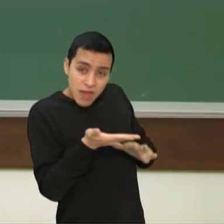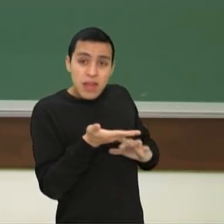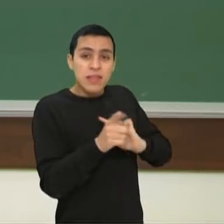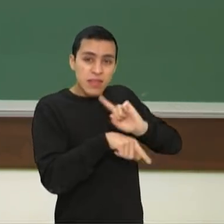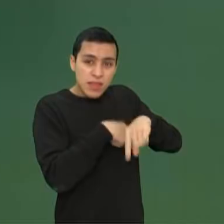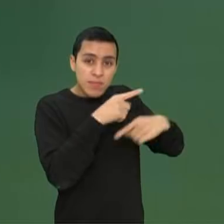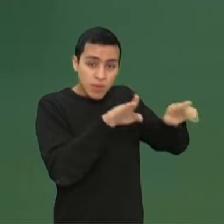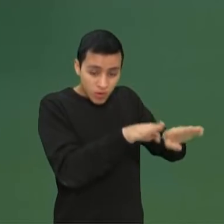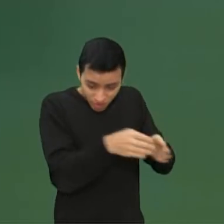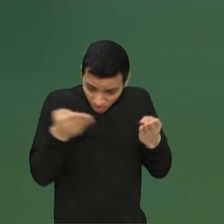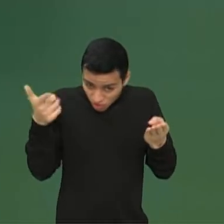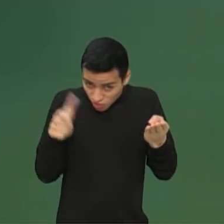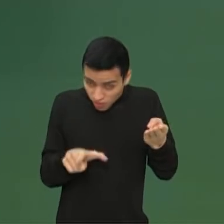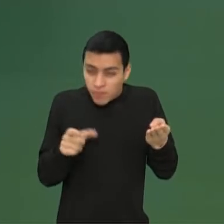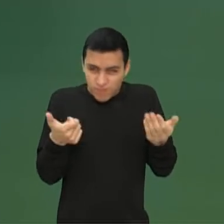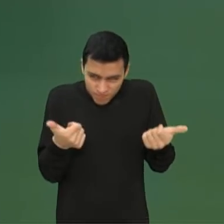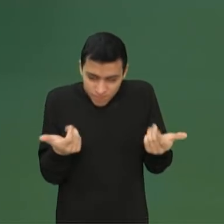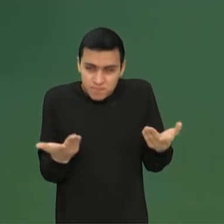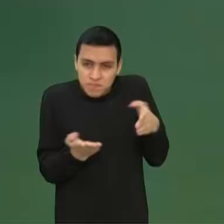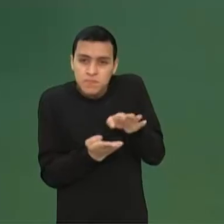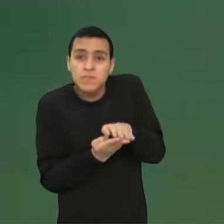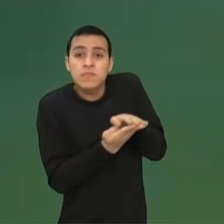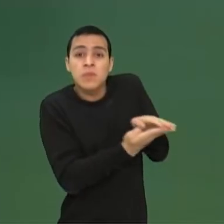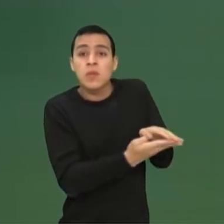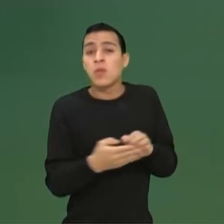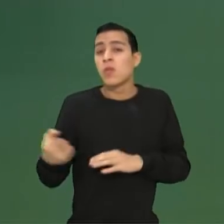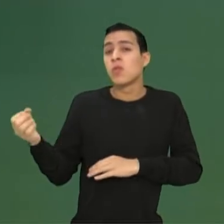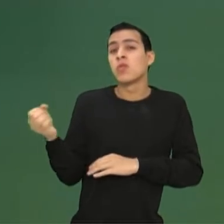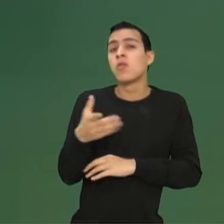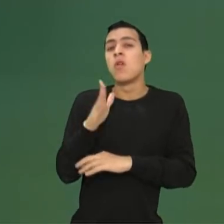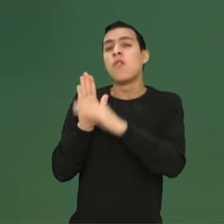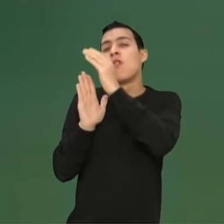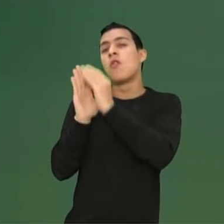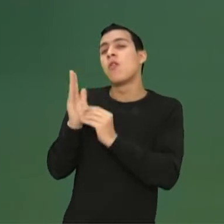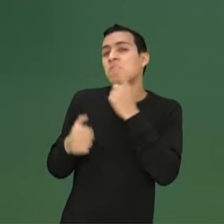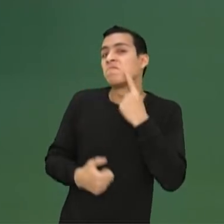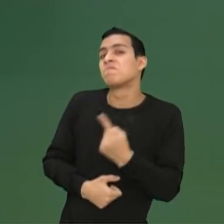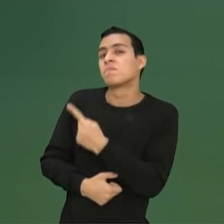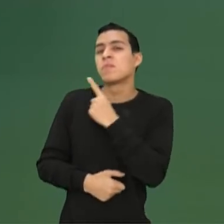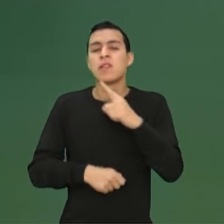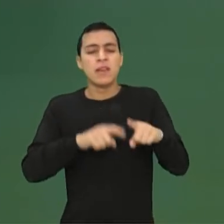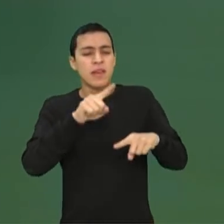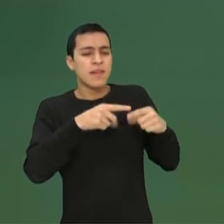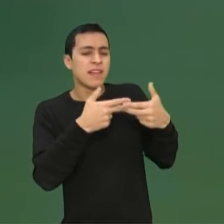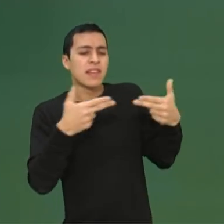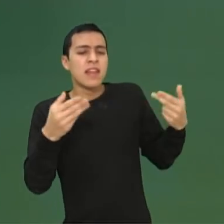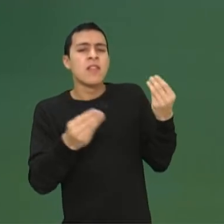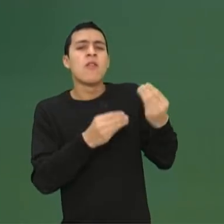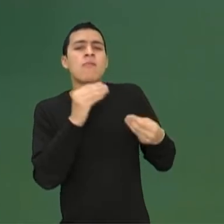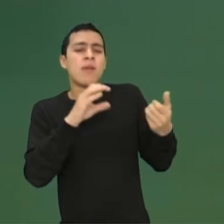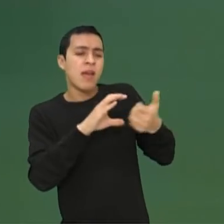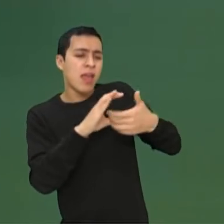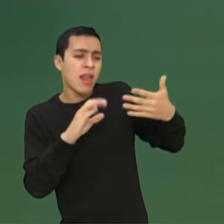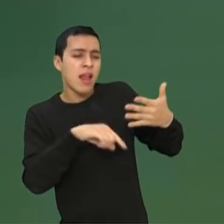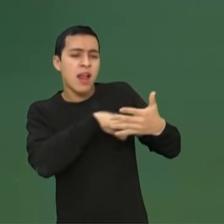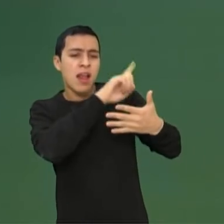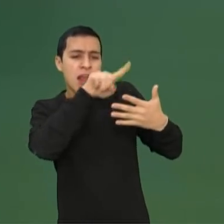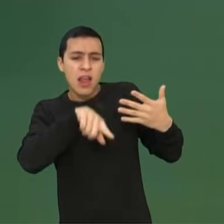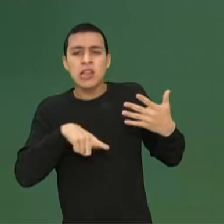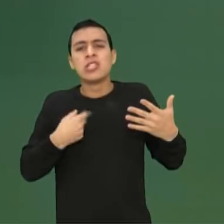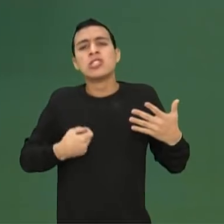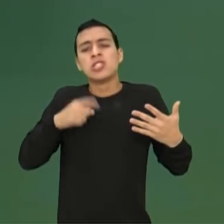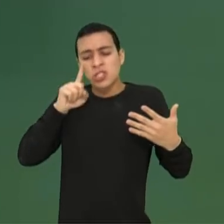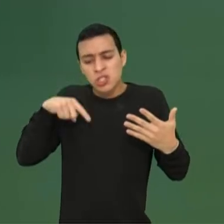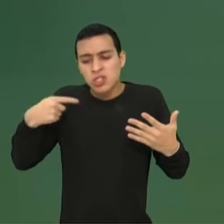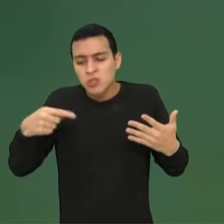com ele. Porque agora a gente vai começar nosso assunto novo. Vamos falar de materiais, das características dos materiais que nós temos no